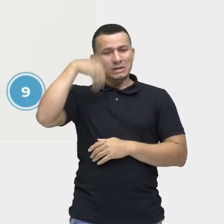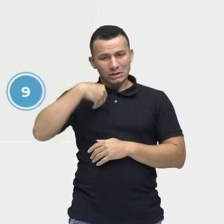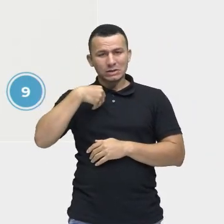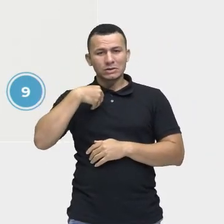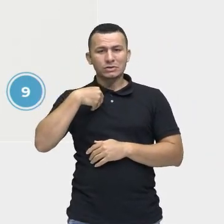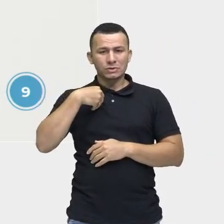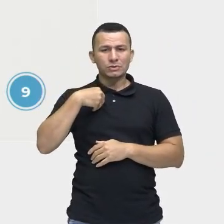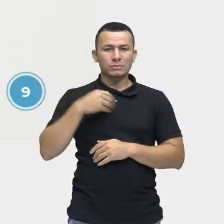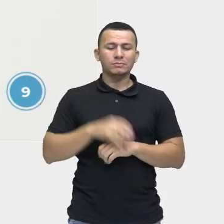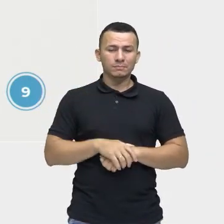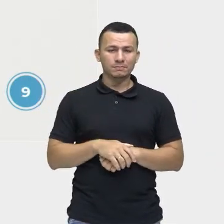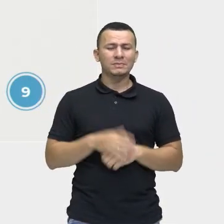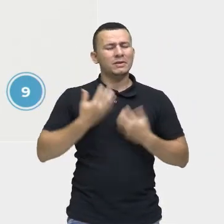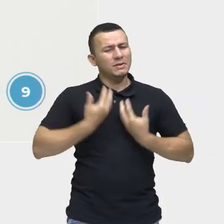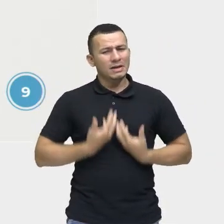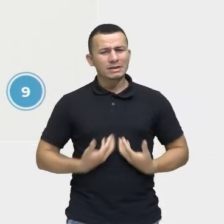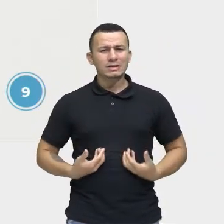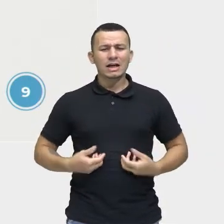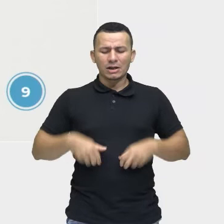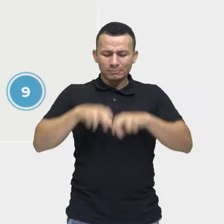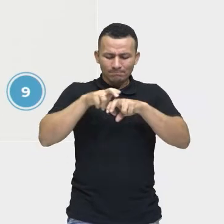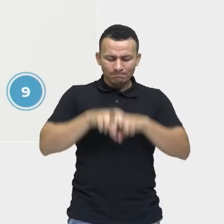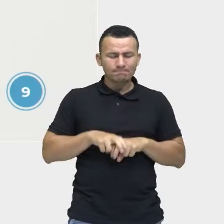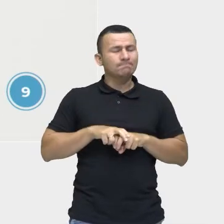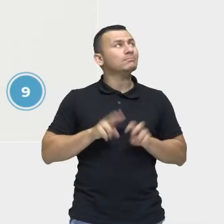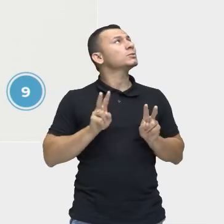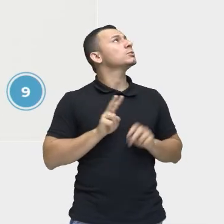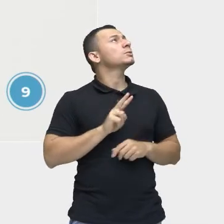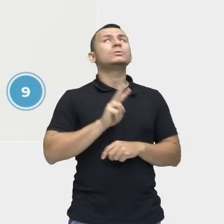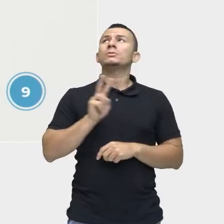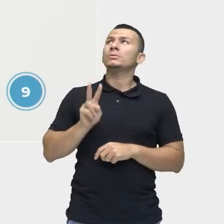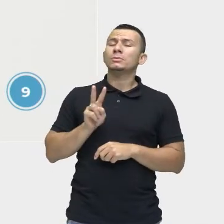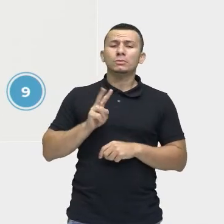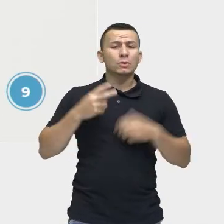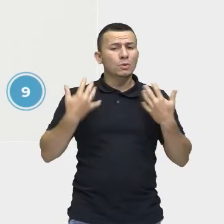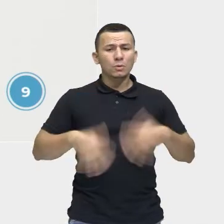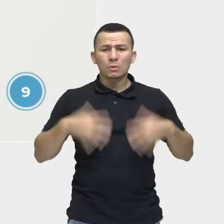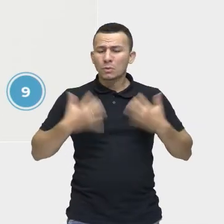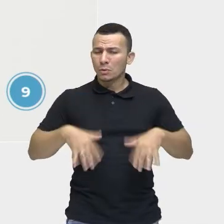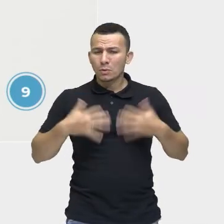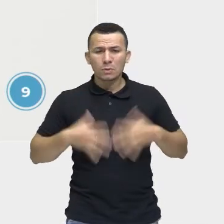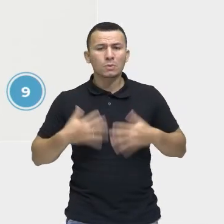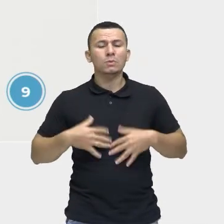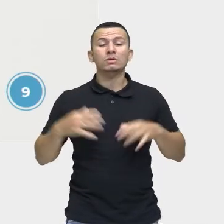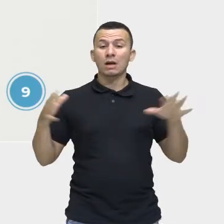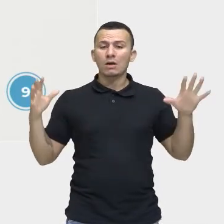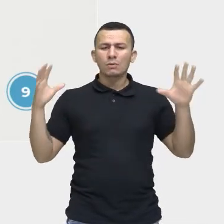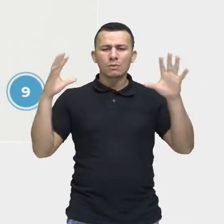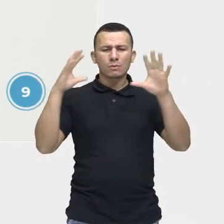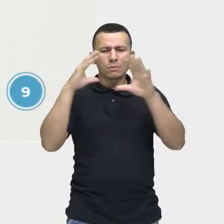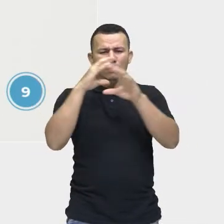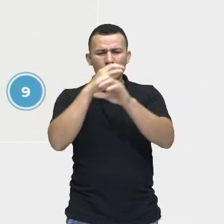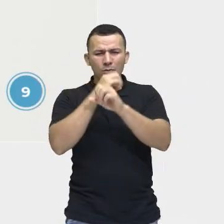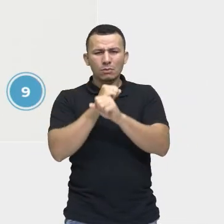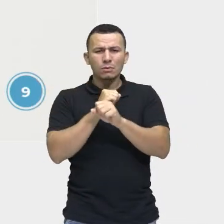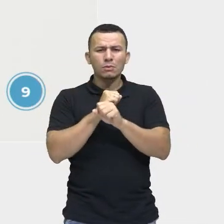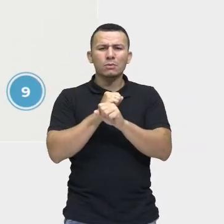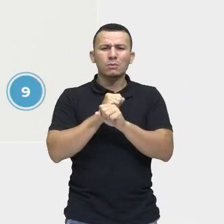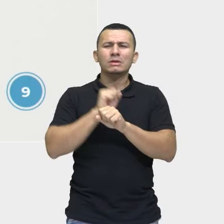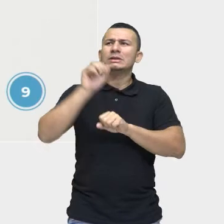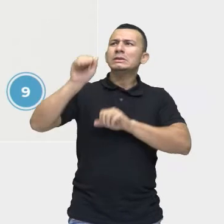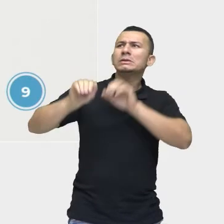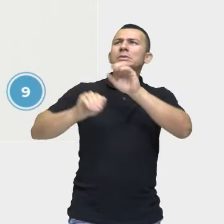noite. Ah, já estava cansado. Sentou-se no fundo da cova, desesperado. A noite chegou, subiu, fez